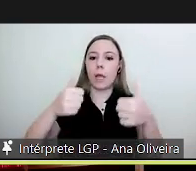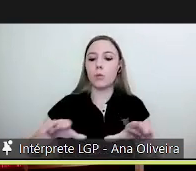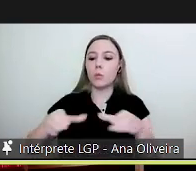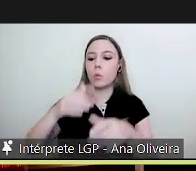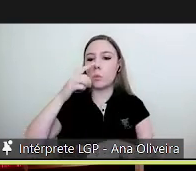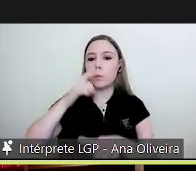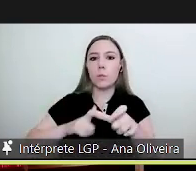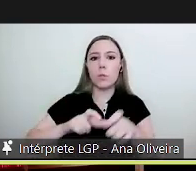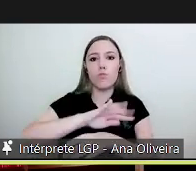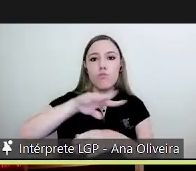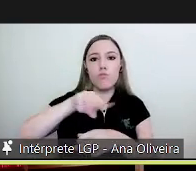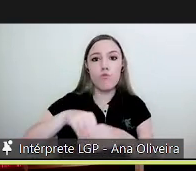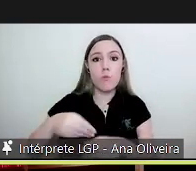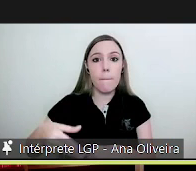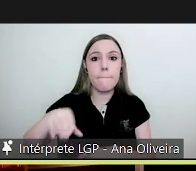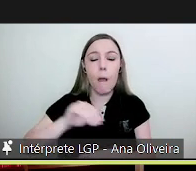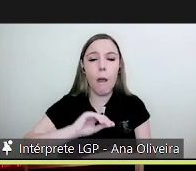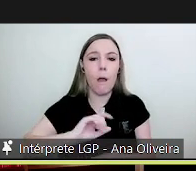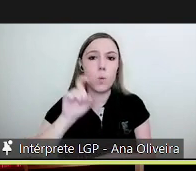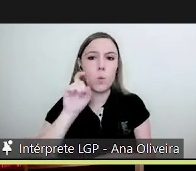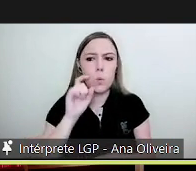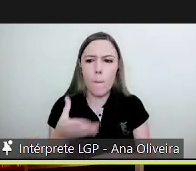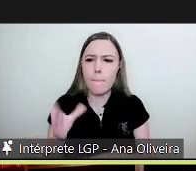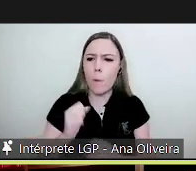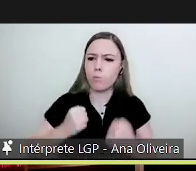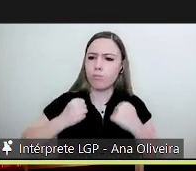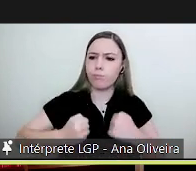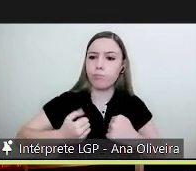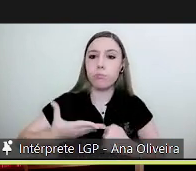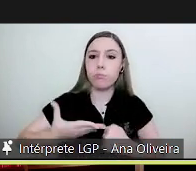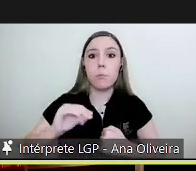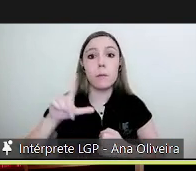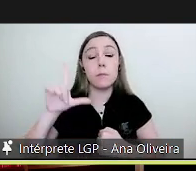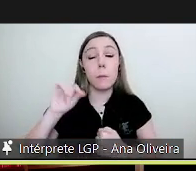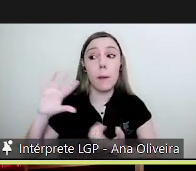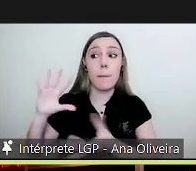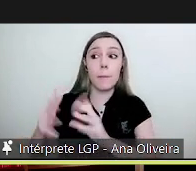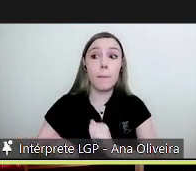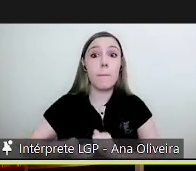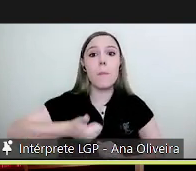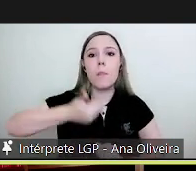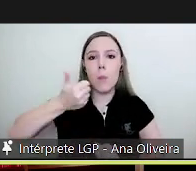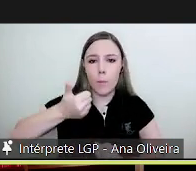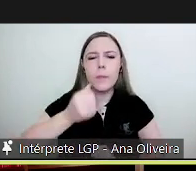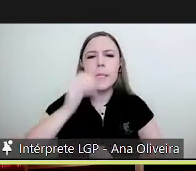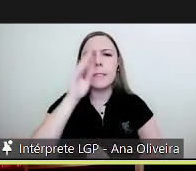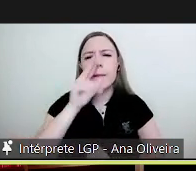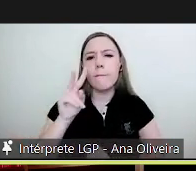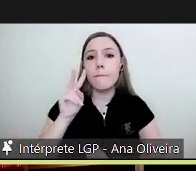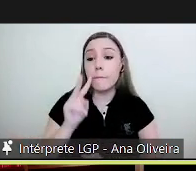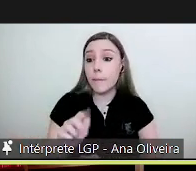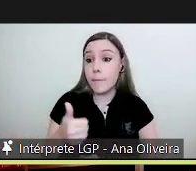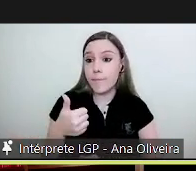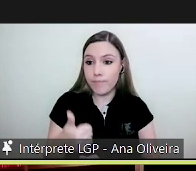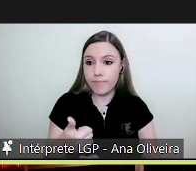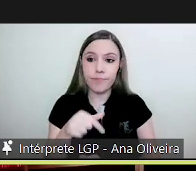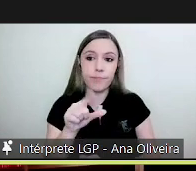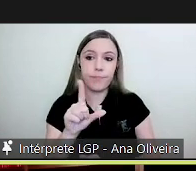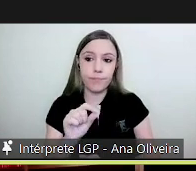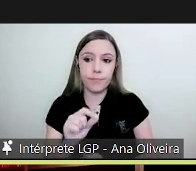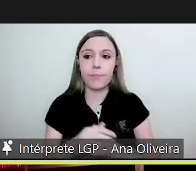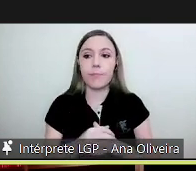mais inclusivos, mais seguros, mais resilientes e mais sustentáveis. Se virmos bem também,